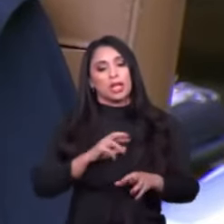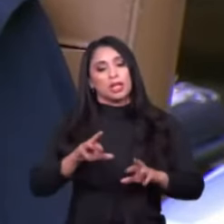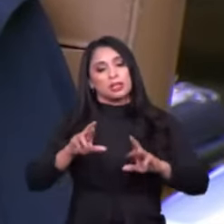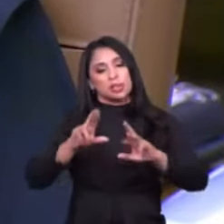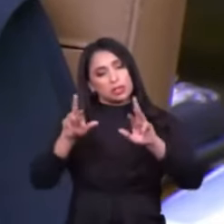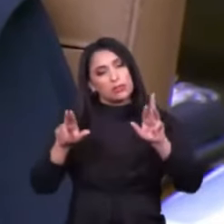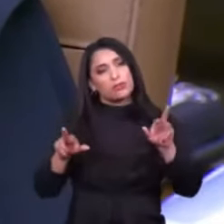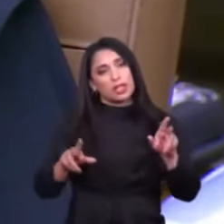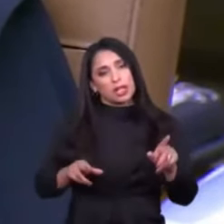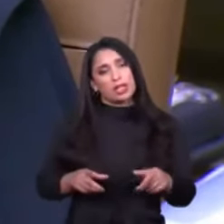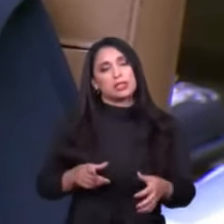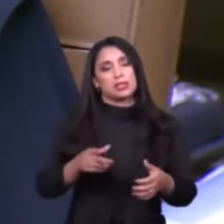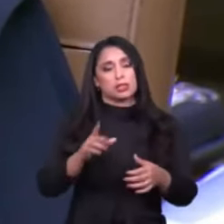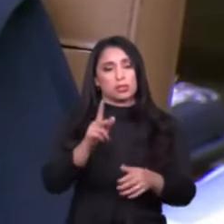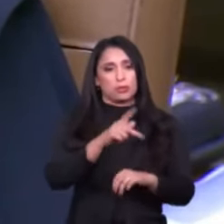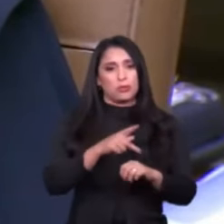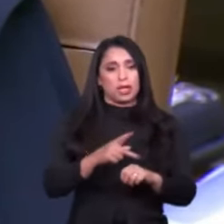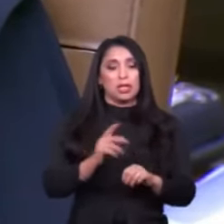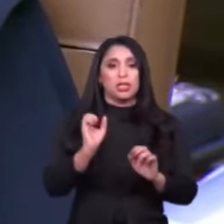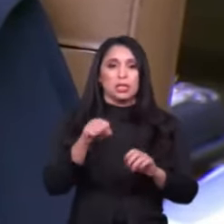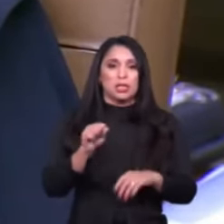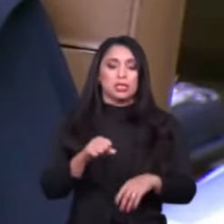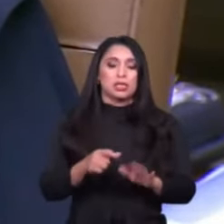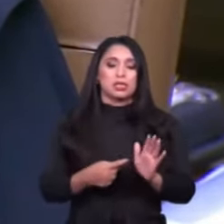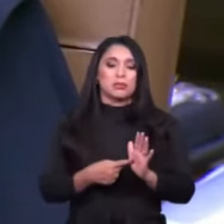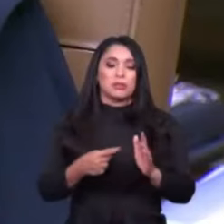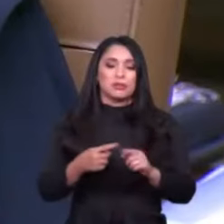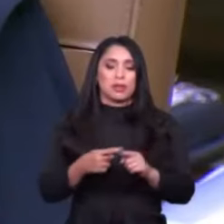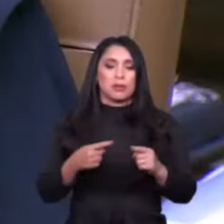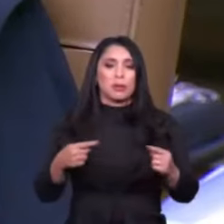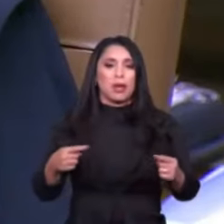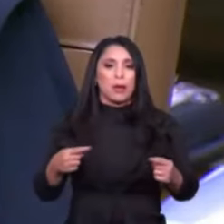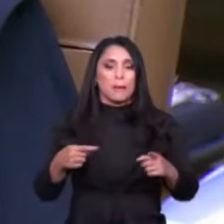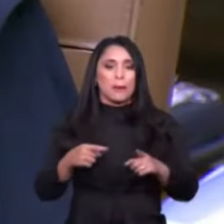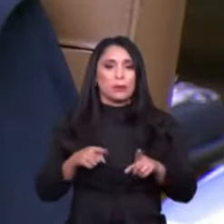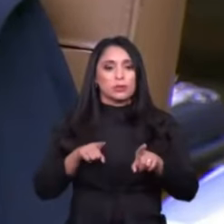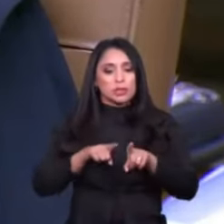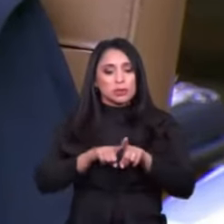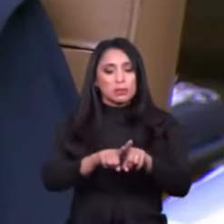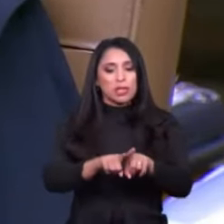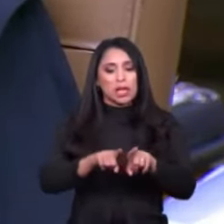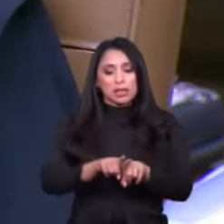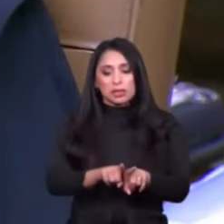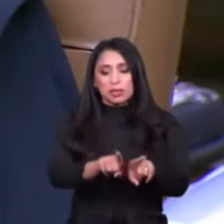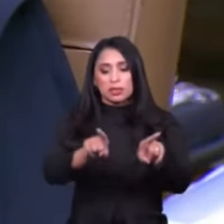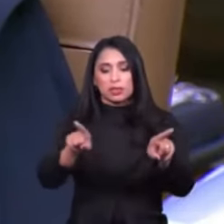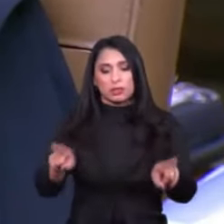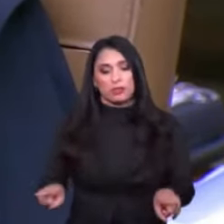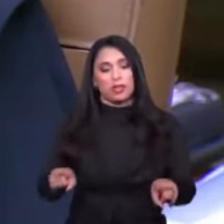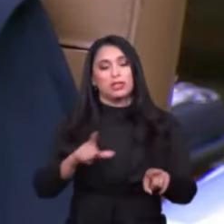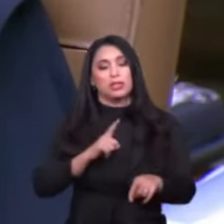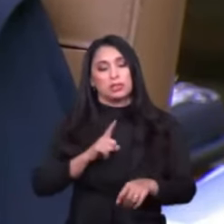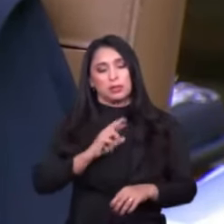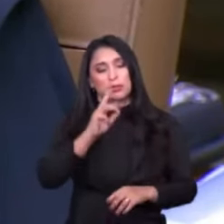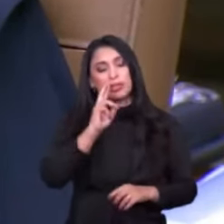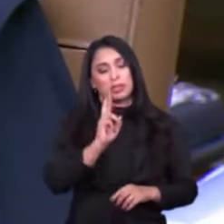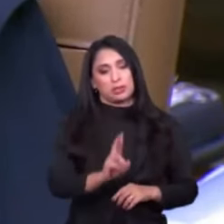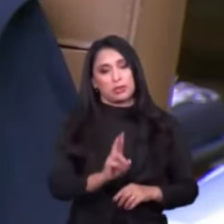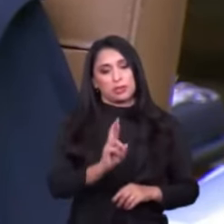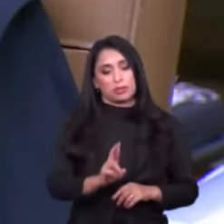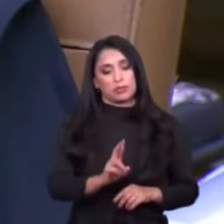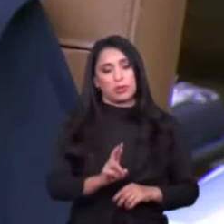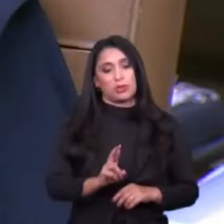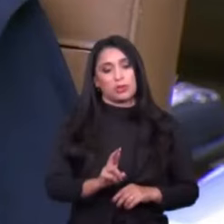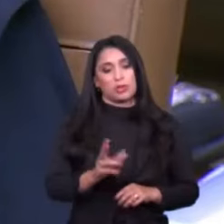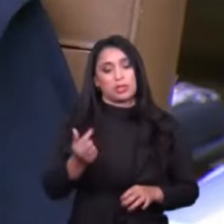entre os países, tenho que apontar similares e convergentes, principalmente nos graves problemas sociais e, quiçá, em suas soluções, os quais